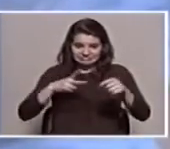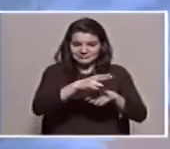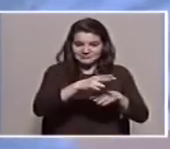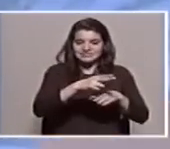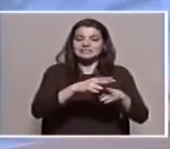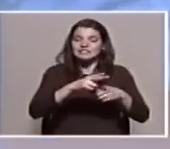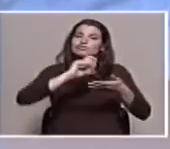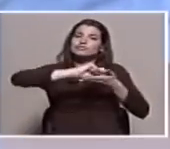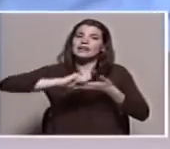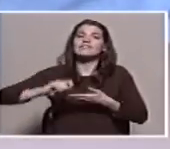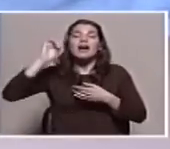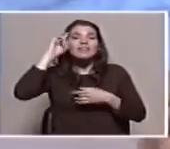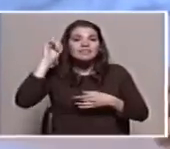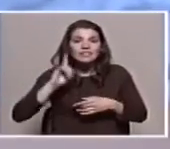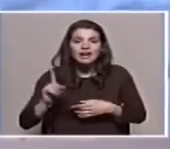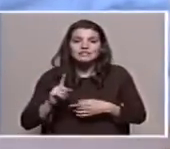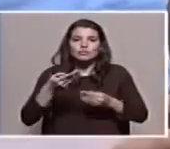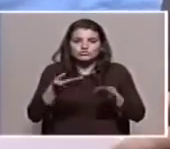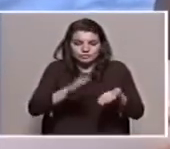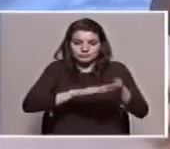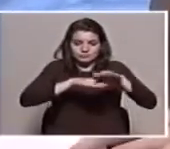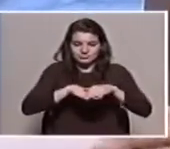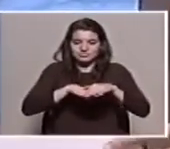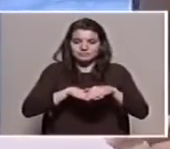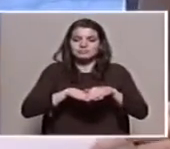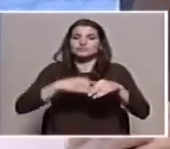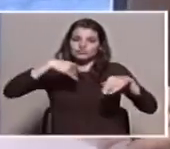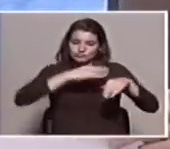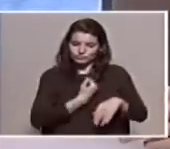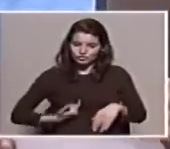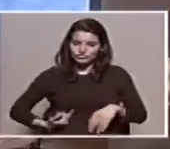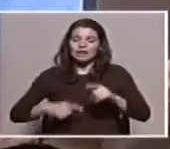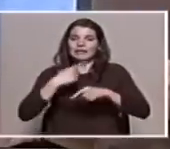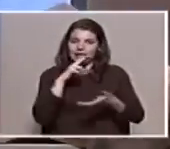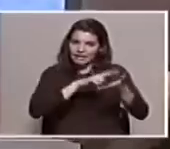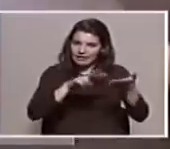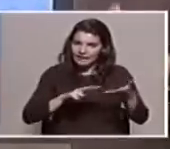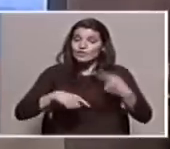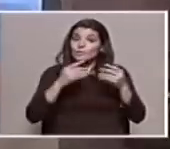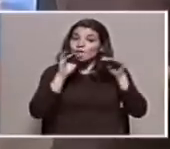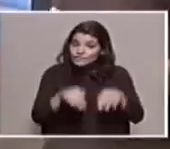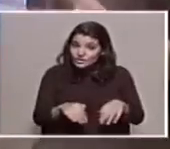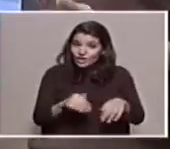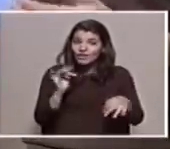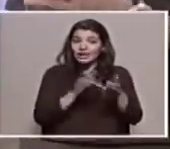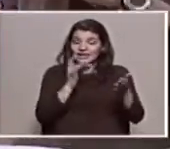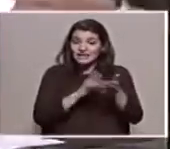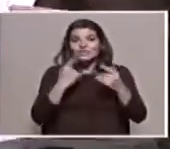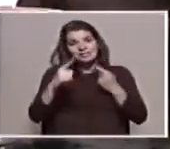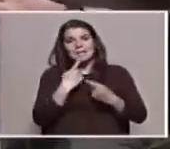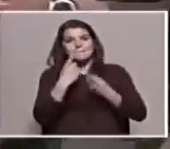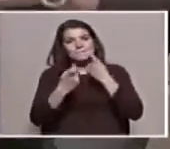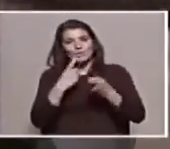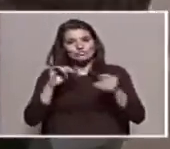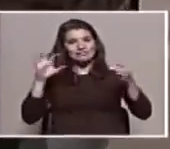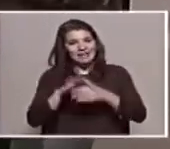escrever aqui a data e dobrar a folha e guardar e ler o livro e depois no final do livro tem um questionário acerca desta ação que